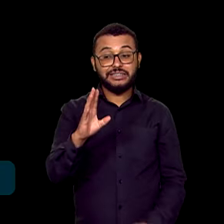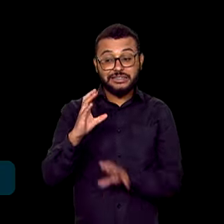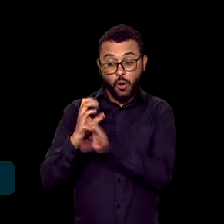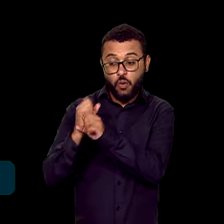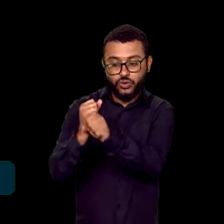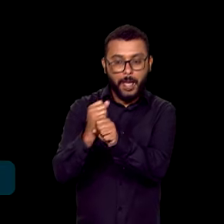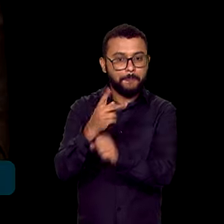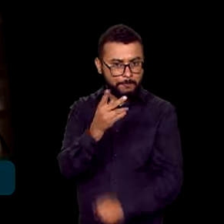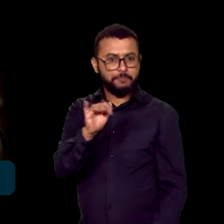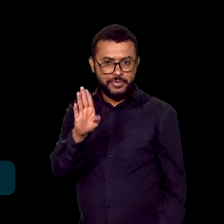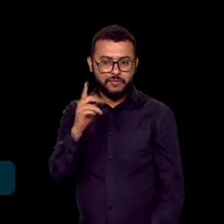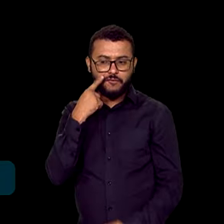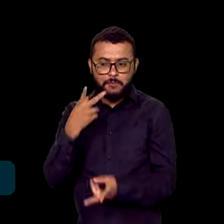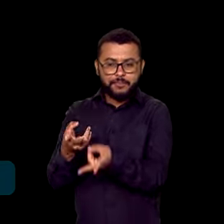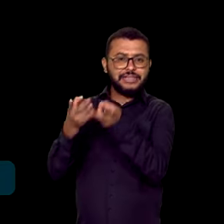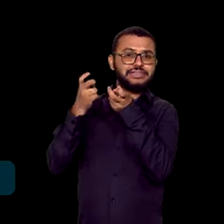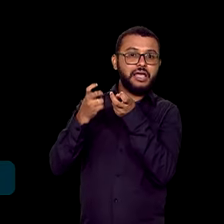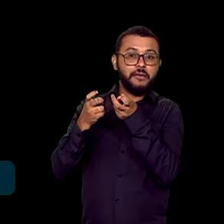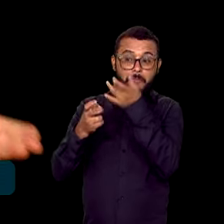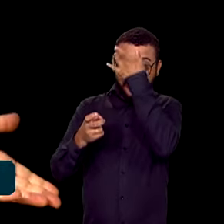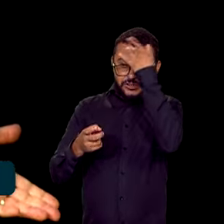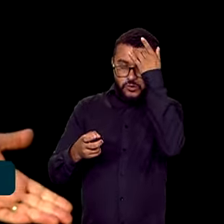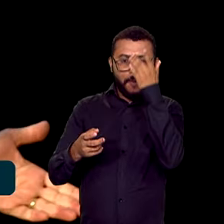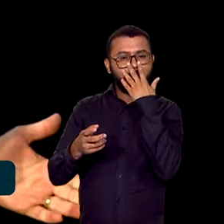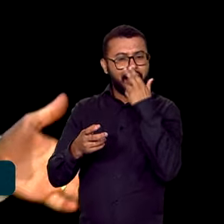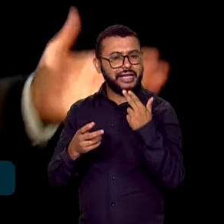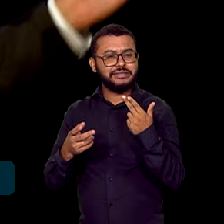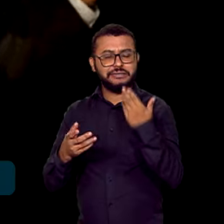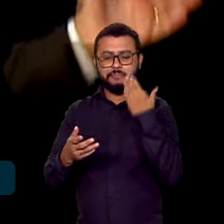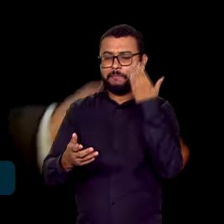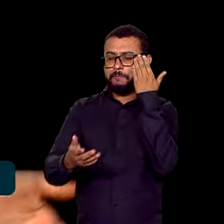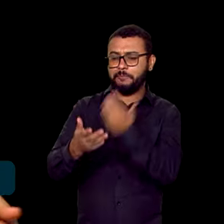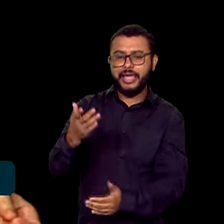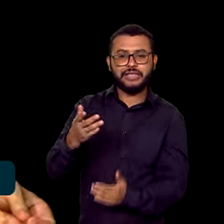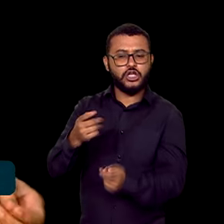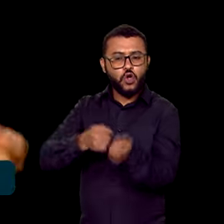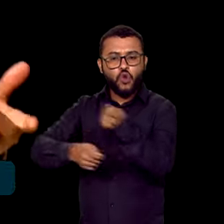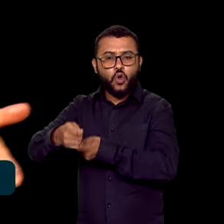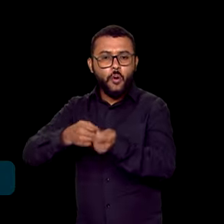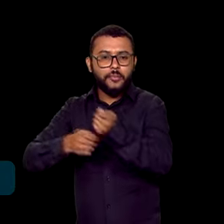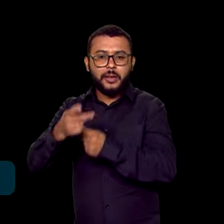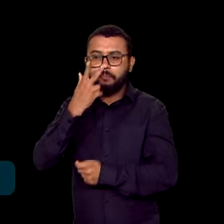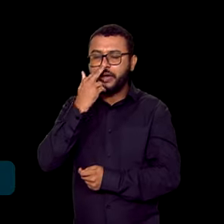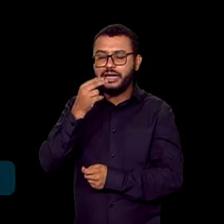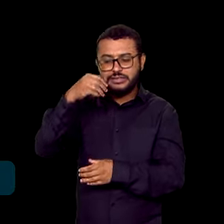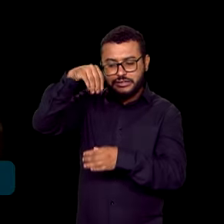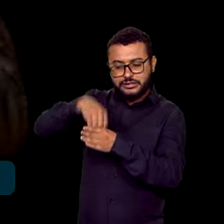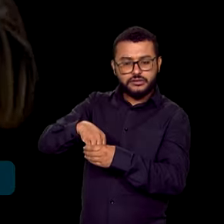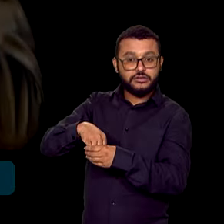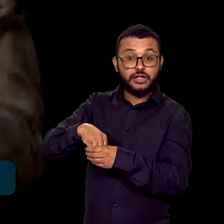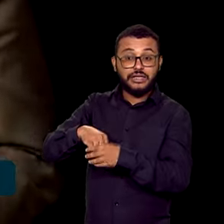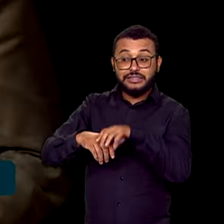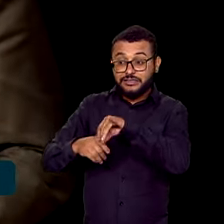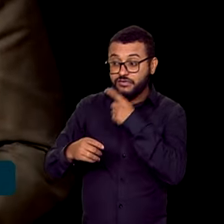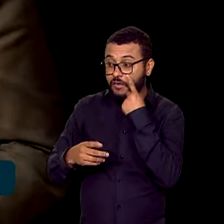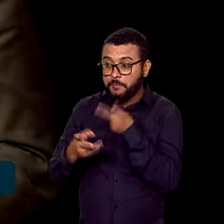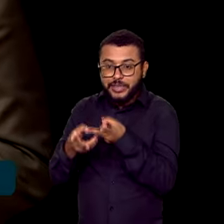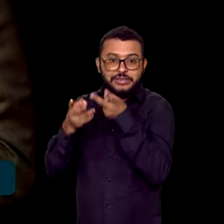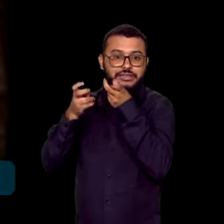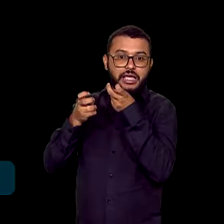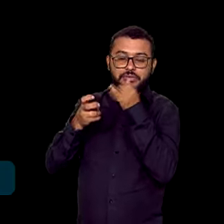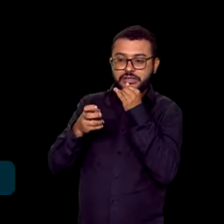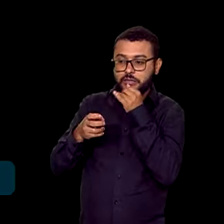foi produzido, a pessoa deixa de considerar o que os economistas chamam de externalidades. E quando você põe